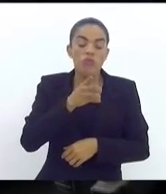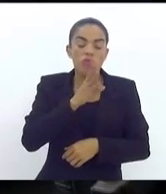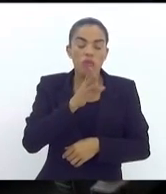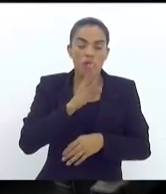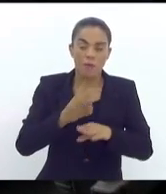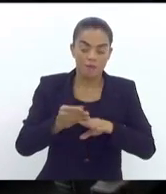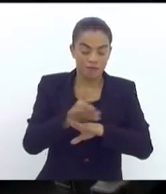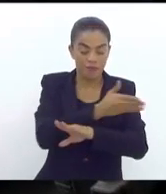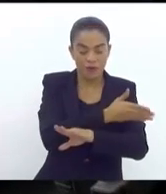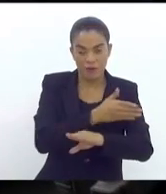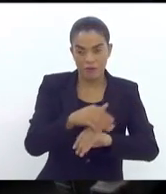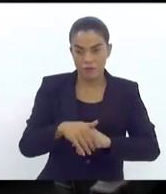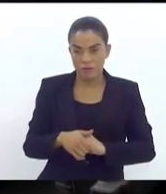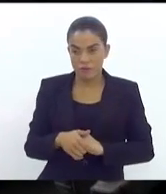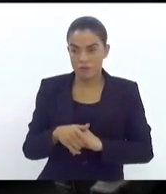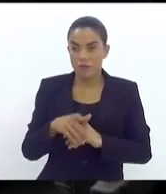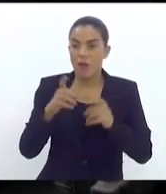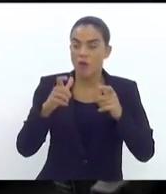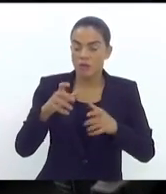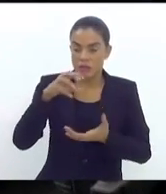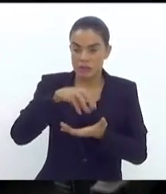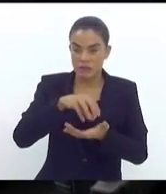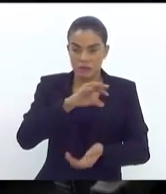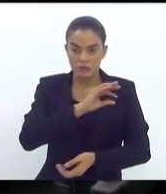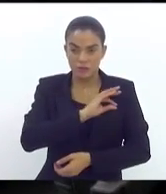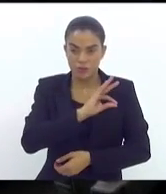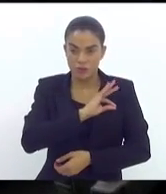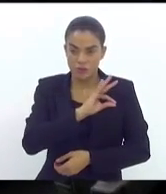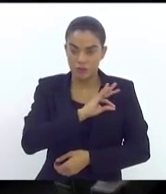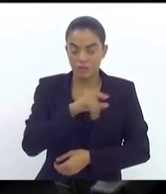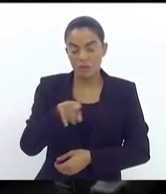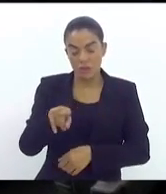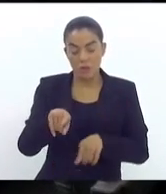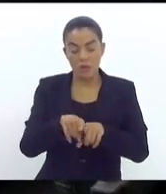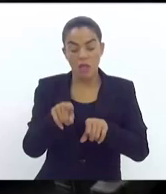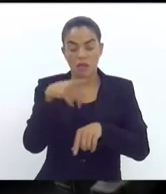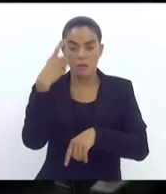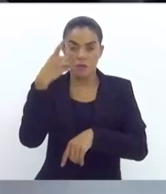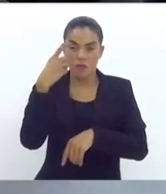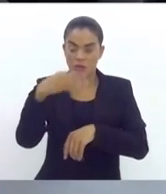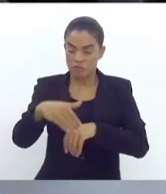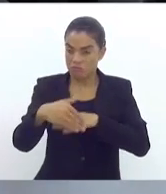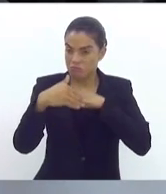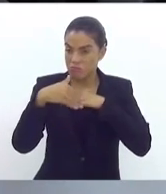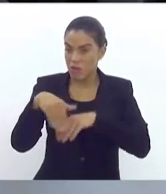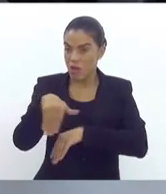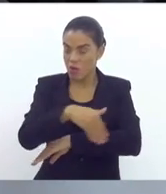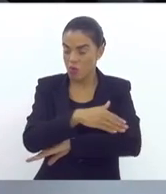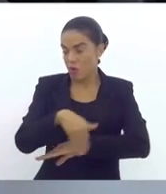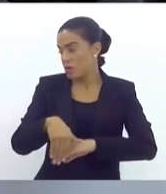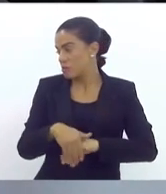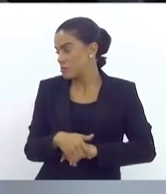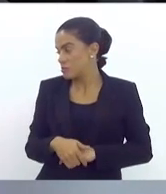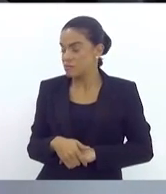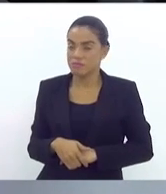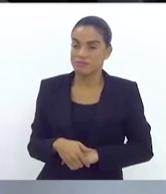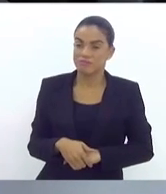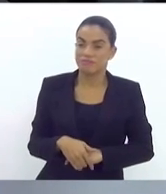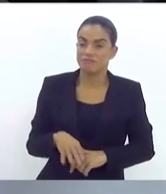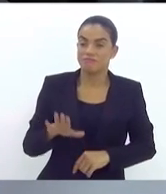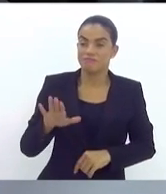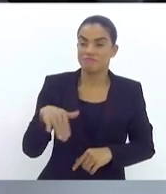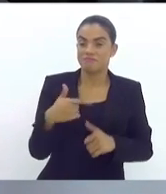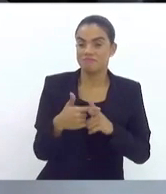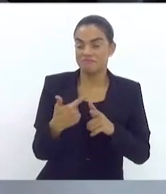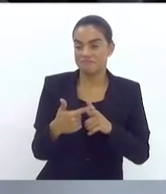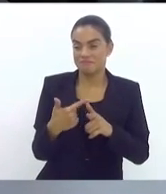incorreto e anteriormente em sede policial e, às vezes, como a deputada muito bem lembrou, na própria rua. Por isso, a professora Lilian poderá falar, acho que